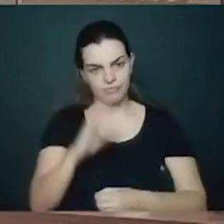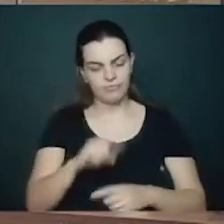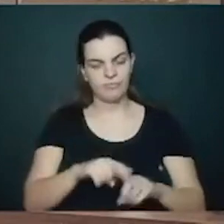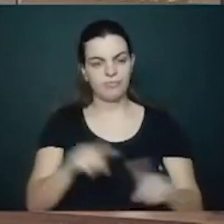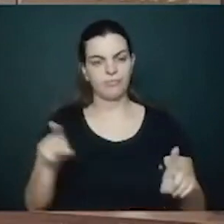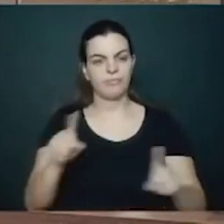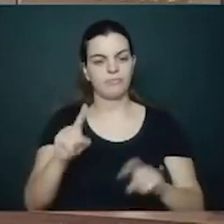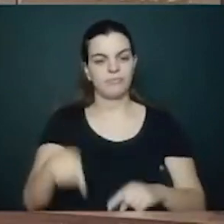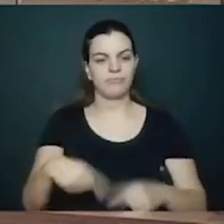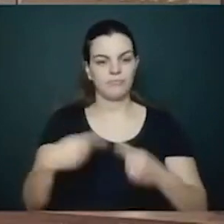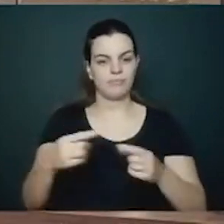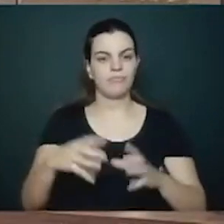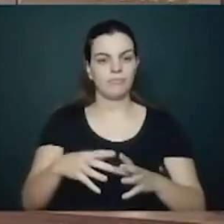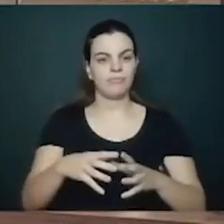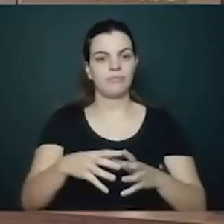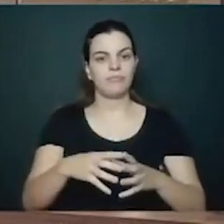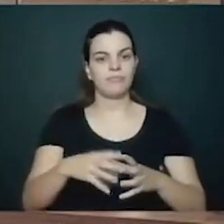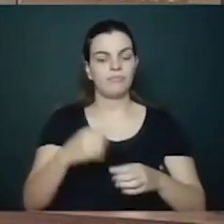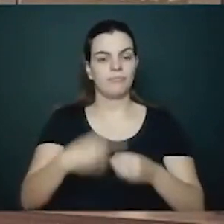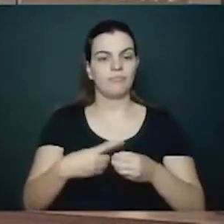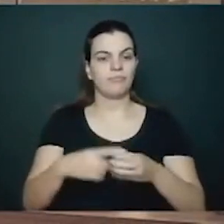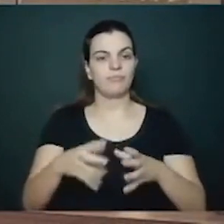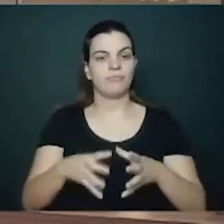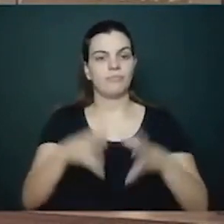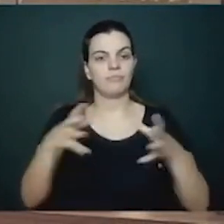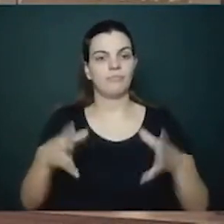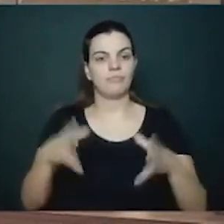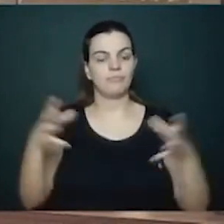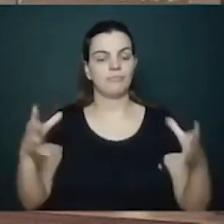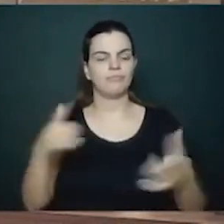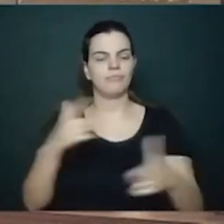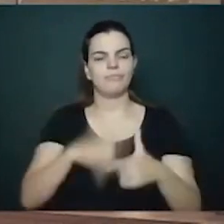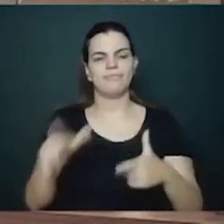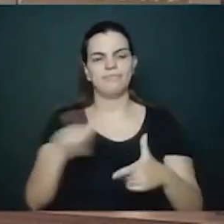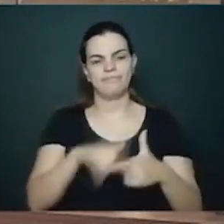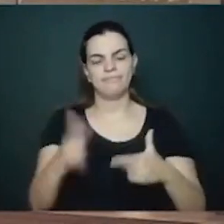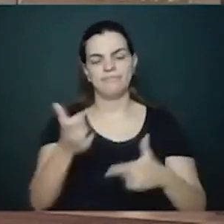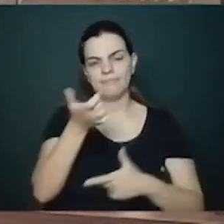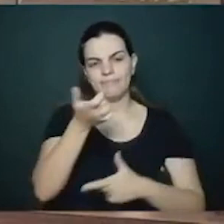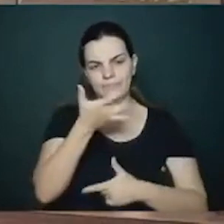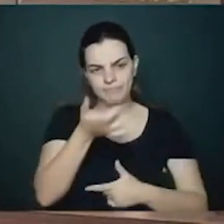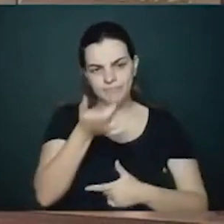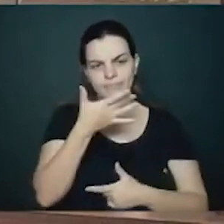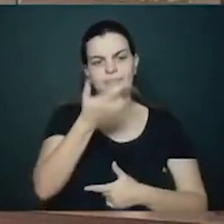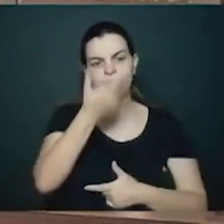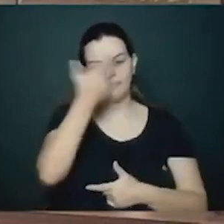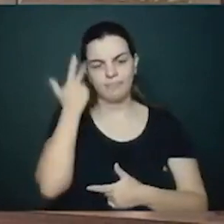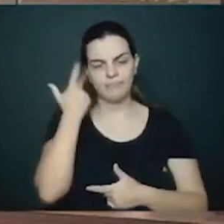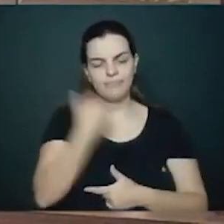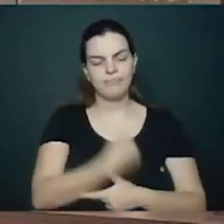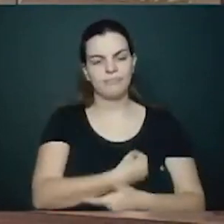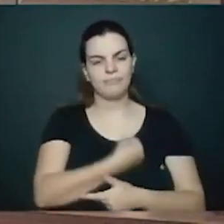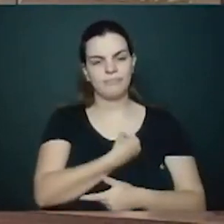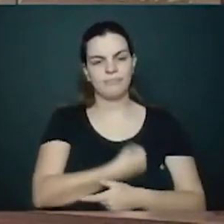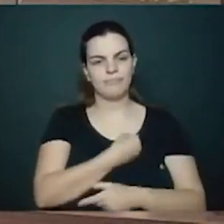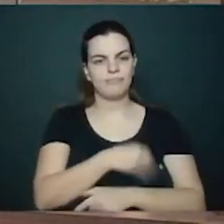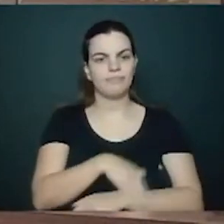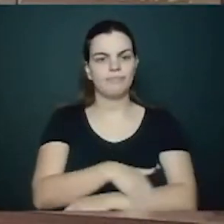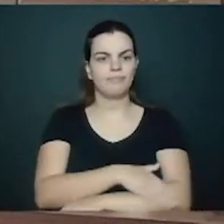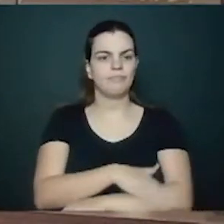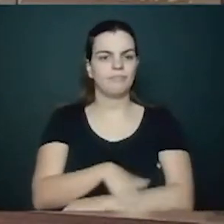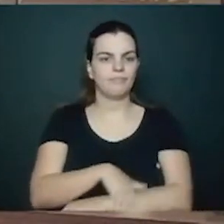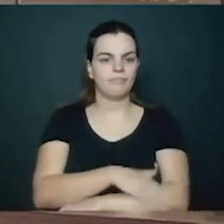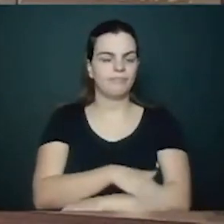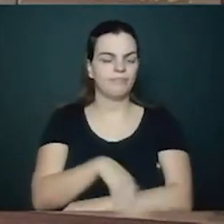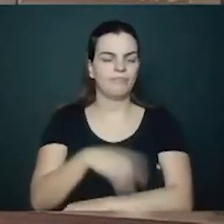nosso país, o problema da drogadição, das pessoas que estão na rua. Então, a gente também apurou essa pauta lá,